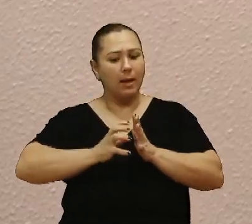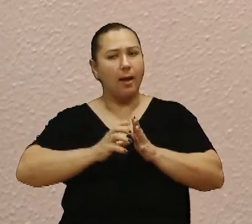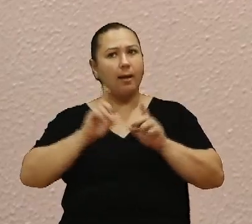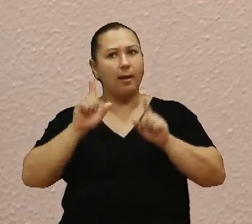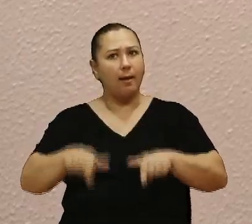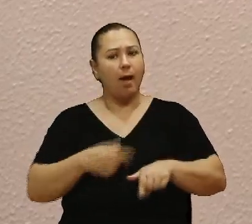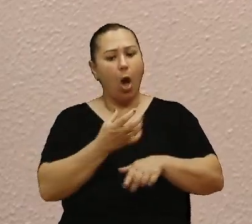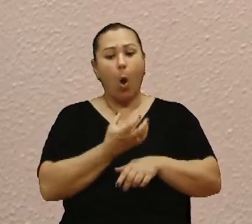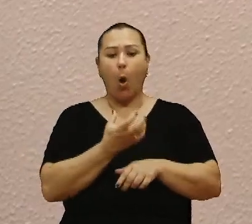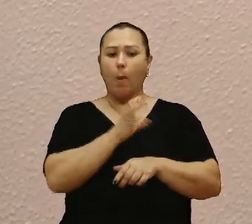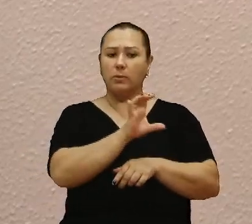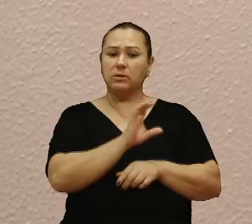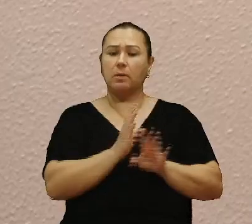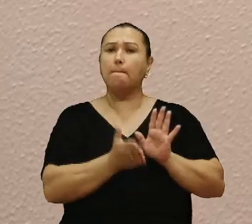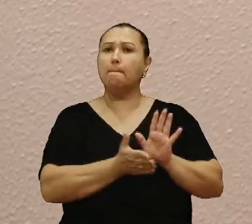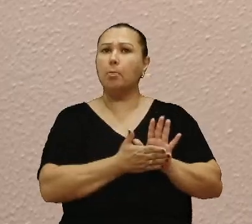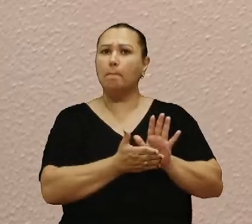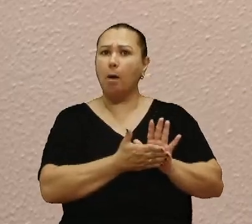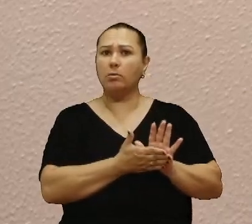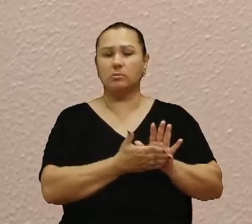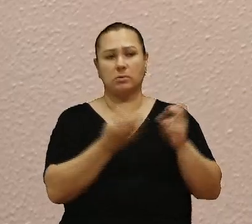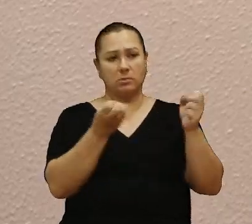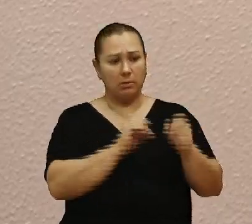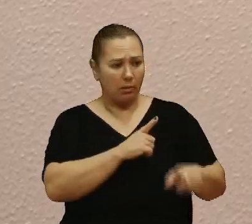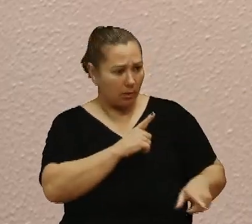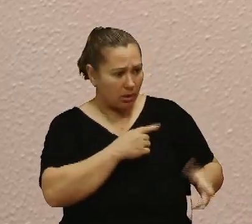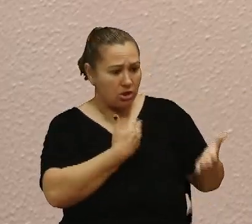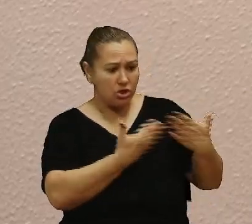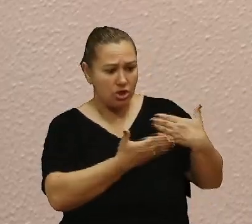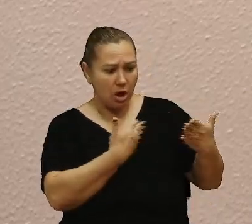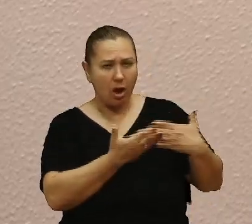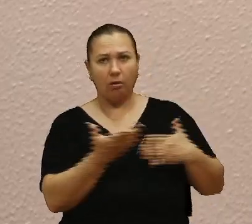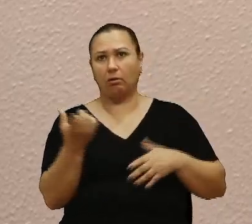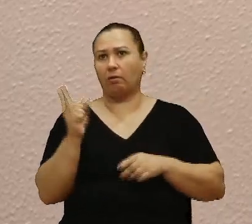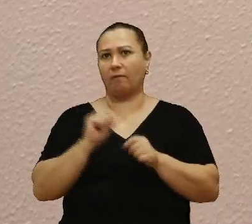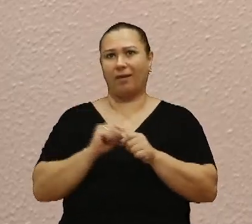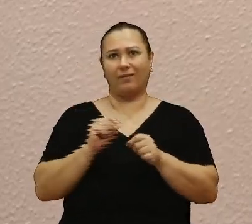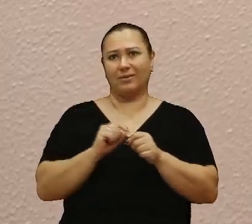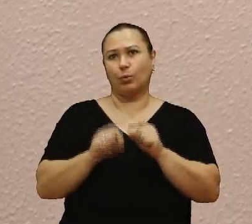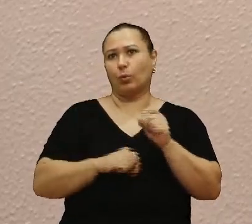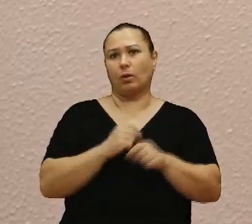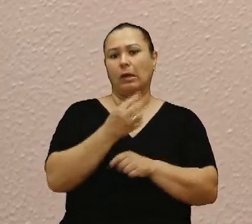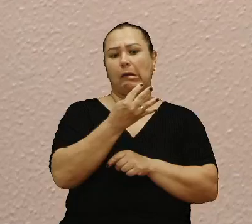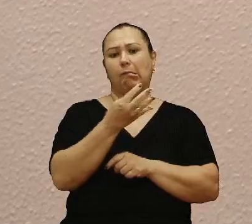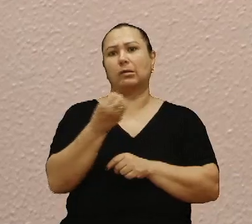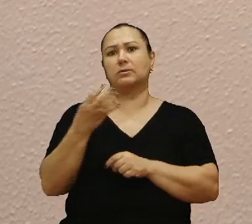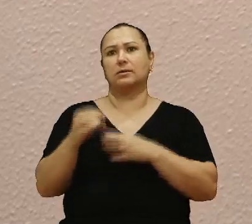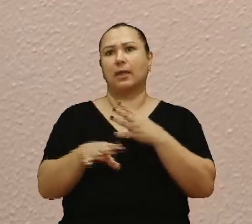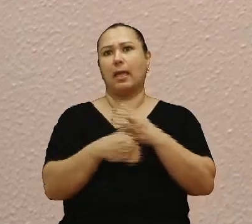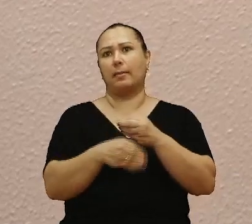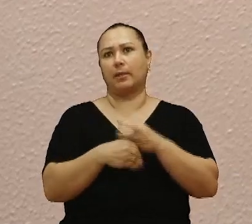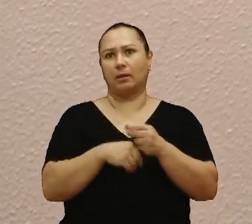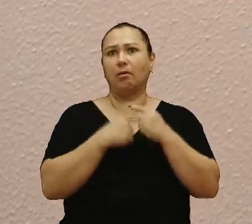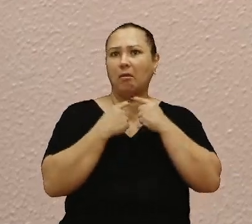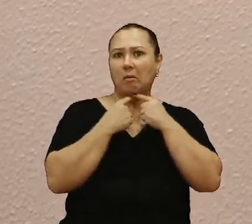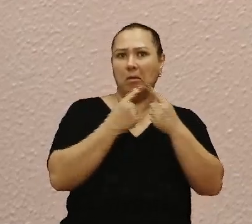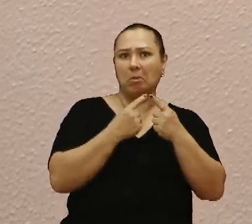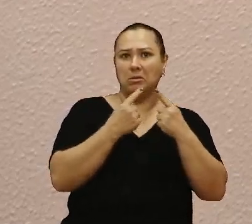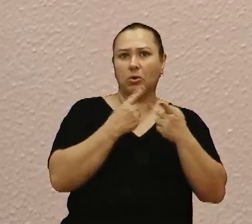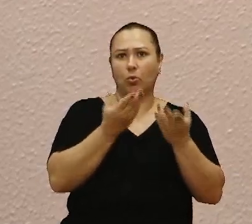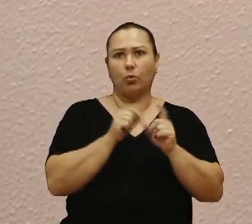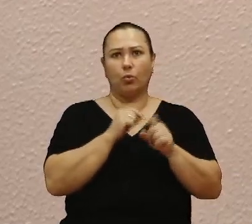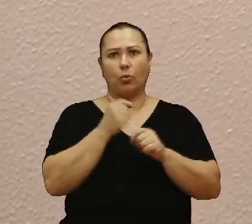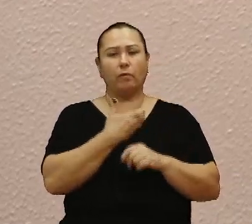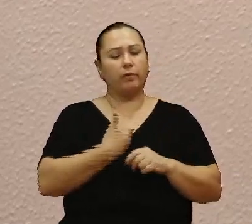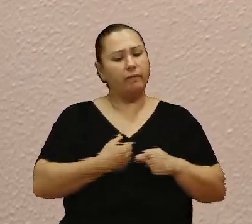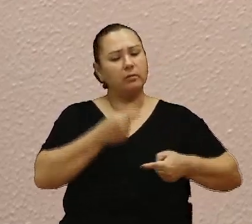de oposição propositiva. Se há abertura para o diálogo, a gente não vai fazer 400 emendas, que foi uma das reclamações do governo. A gente